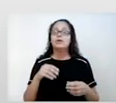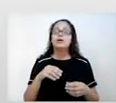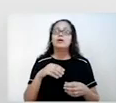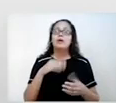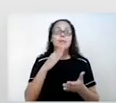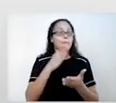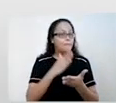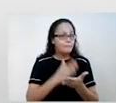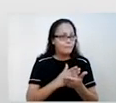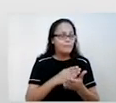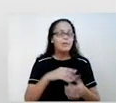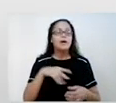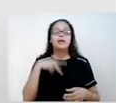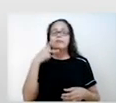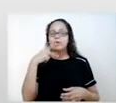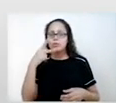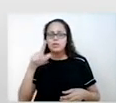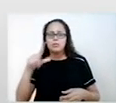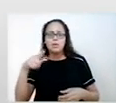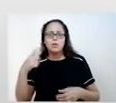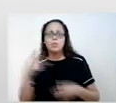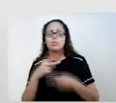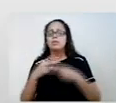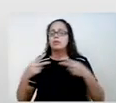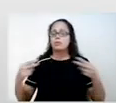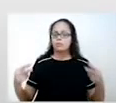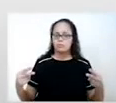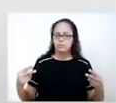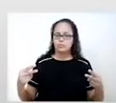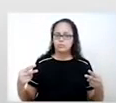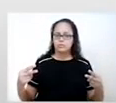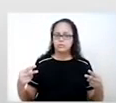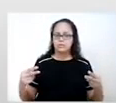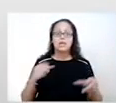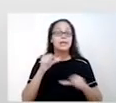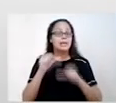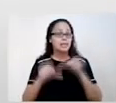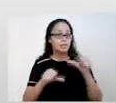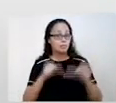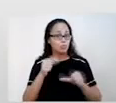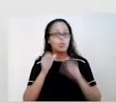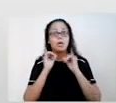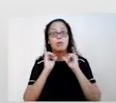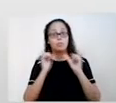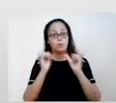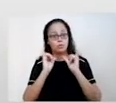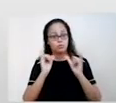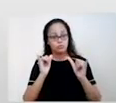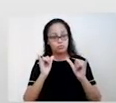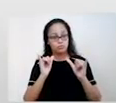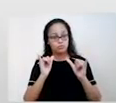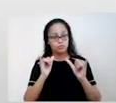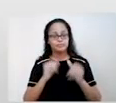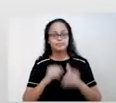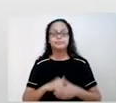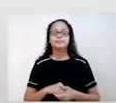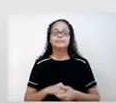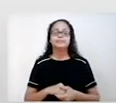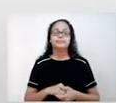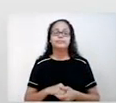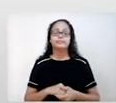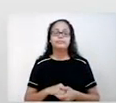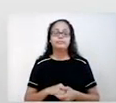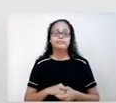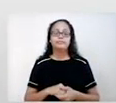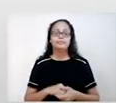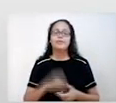uma outra coisa. Então, onde tiver um espacinho maior, ele está mudando muitas vezes do assunto. Você tem que prestar atenção nessa mudança, certo? E